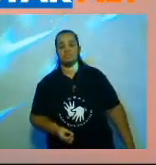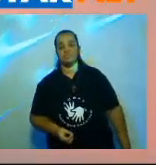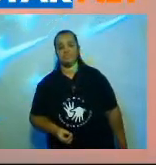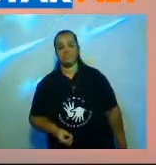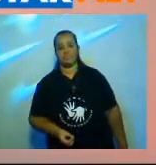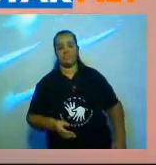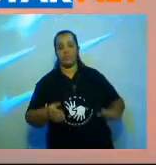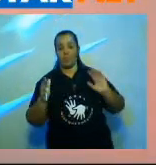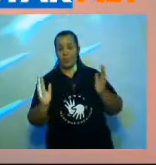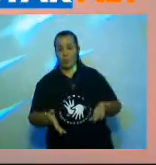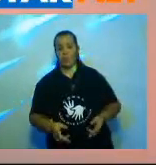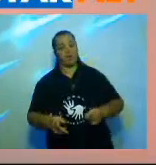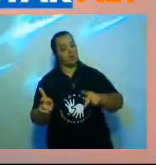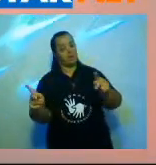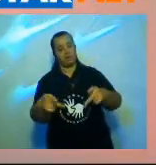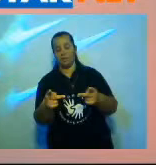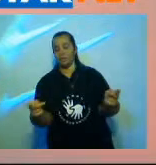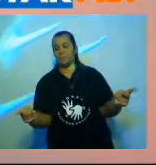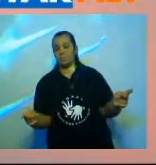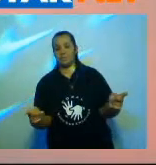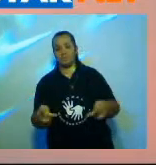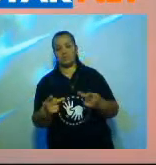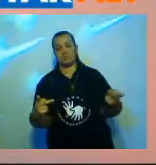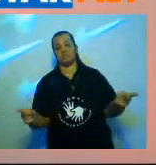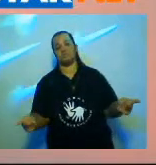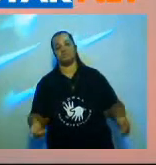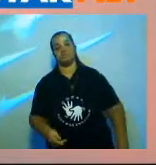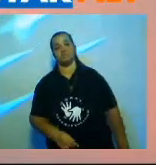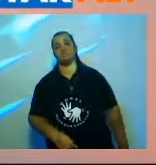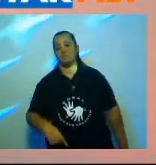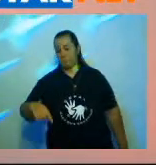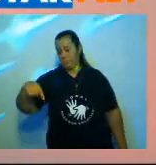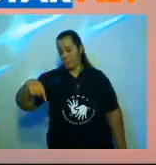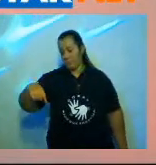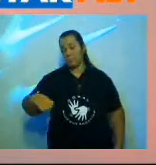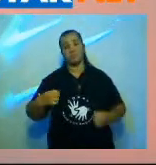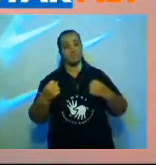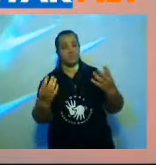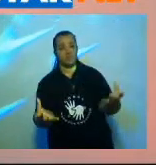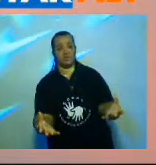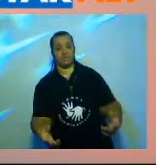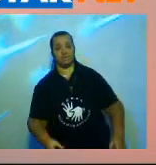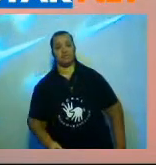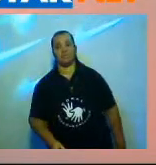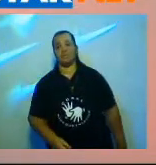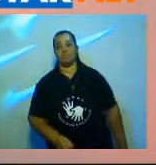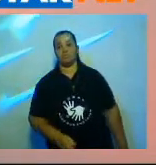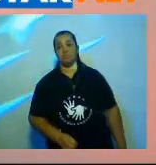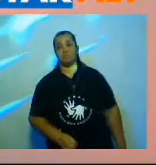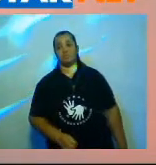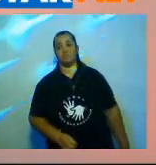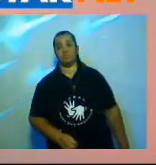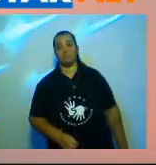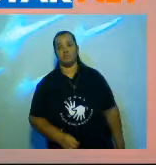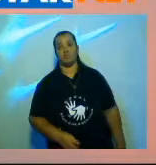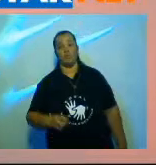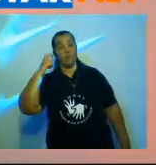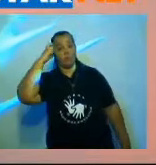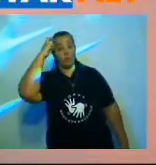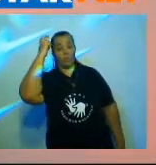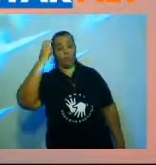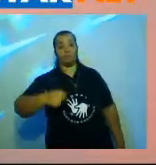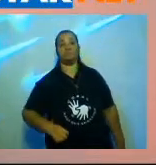99623-7993. A partir desse momento, tem prêmios, tem doações no nosso QR Code. Hoje, pela parte cultural, Adriana Guerra vai estar falando um pouquinho sobre